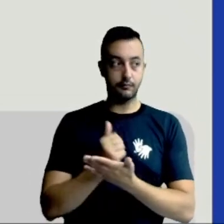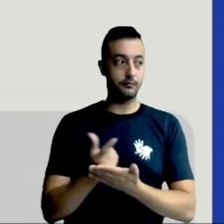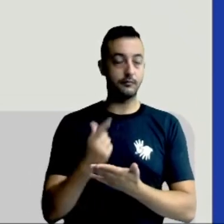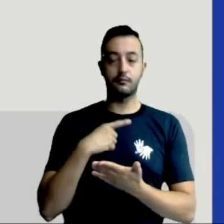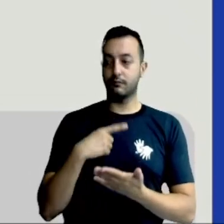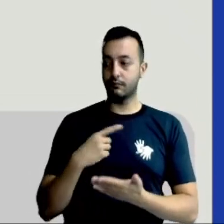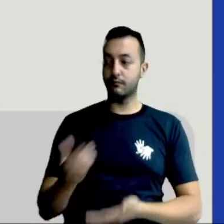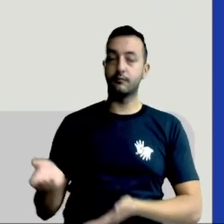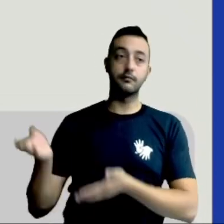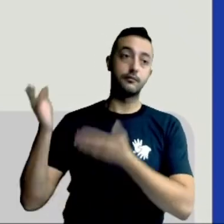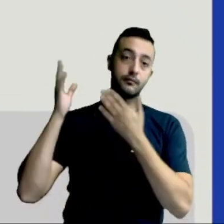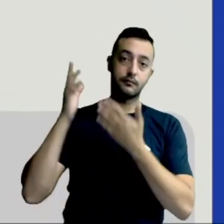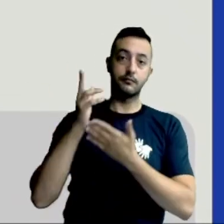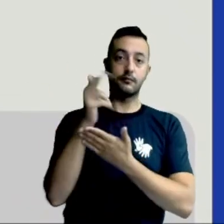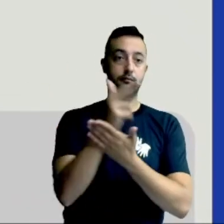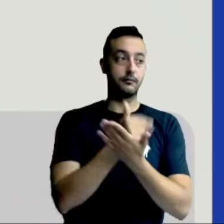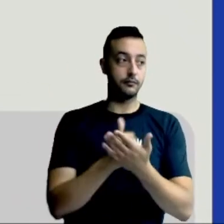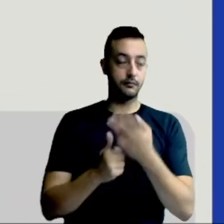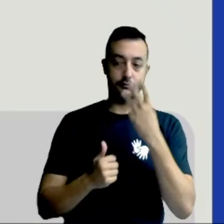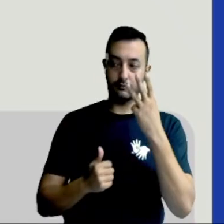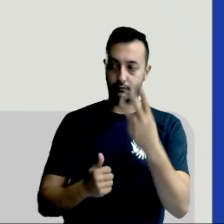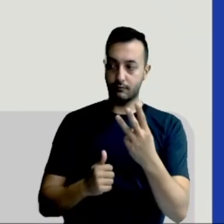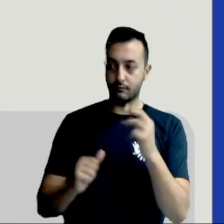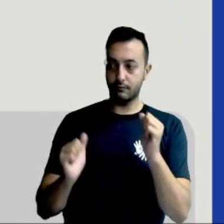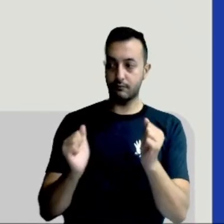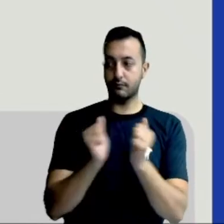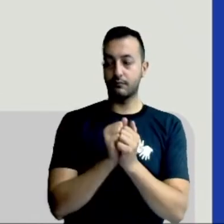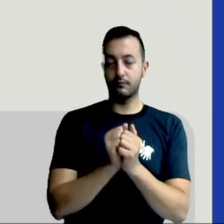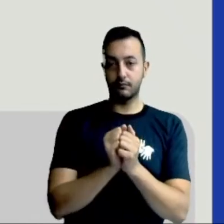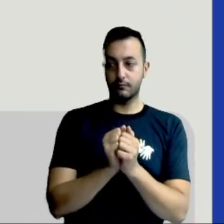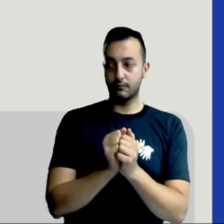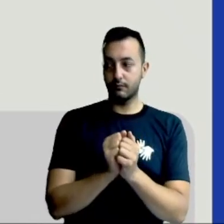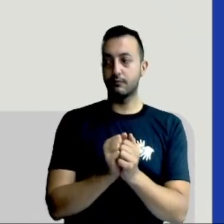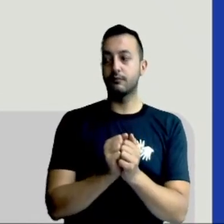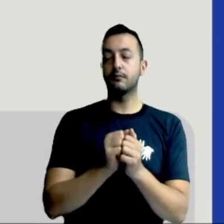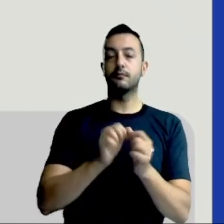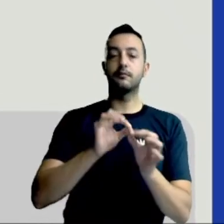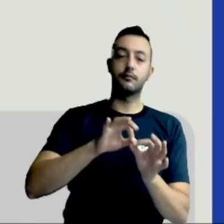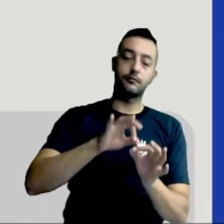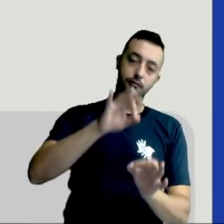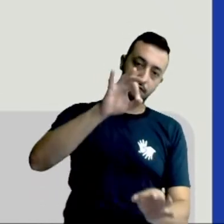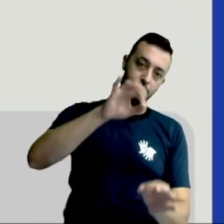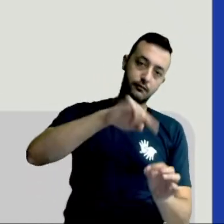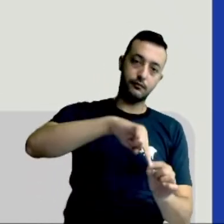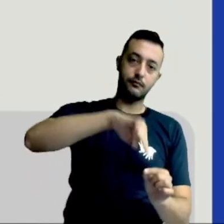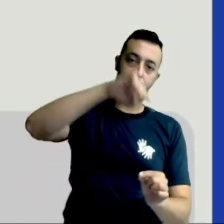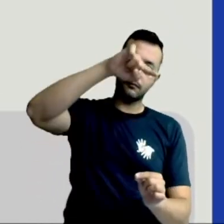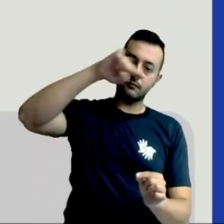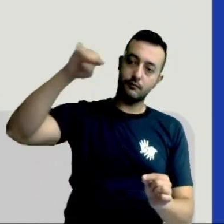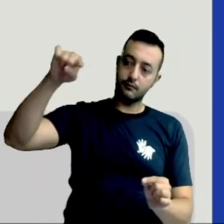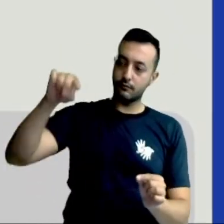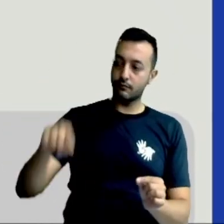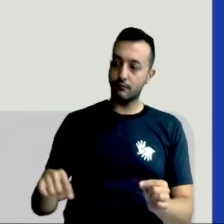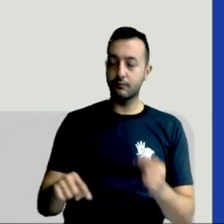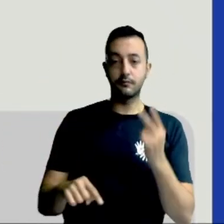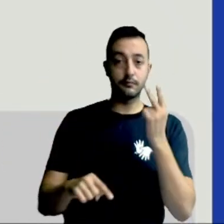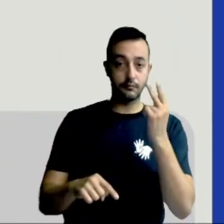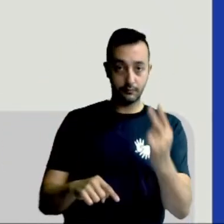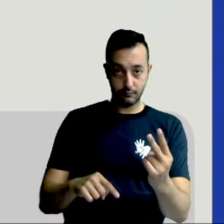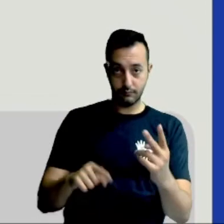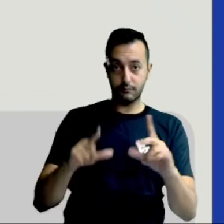3 polígonos que Maria desenhou, juntando por um dos seus lados 2 triângulos